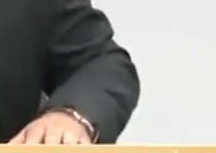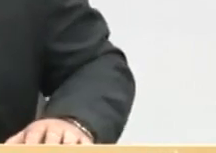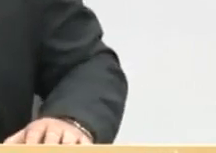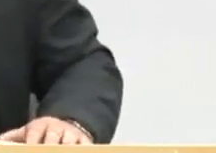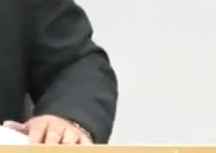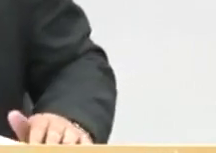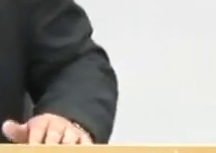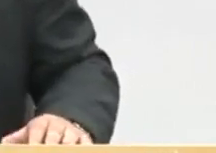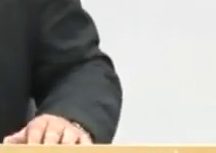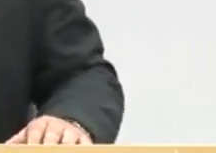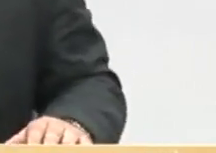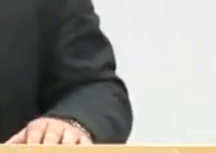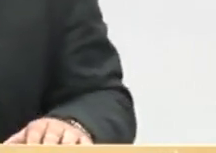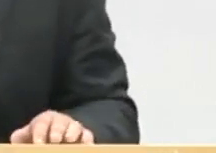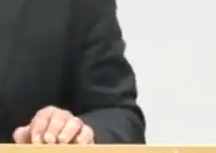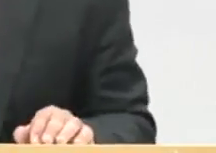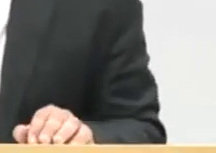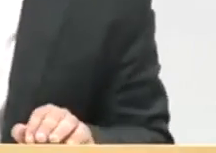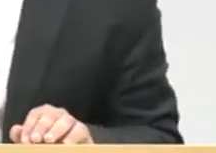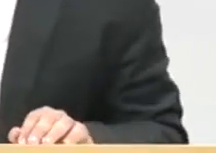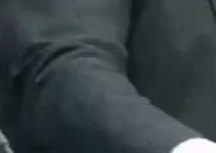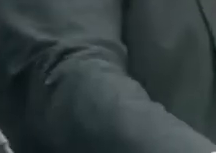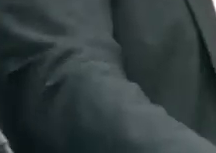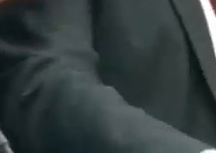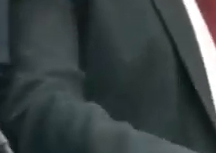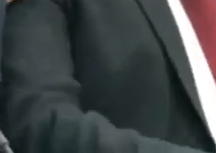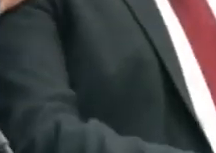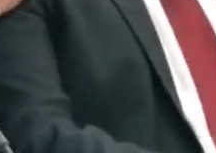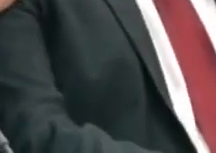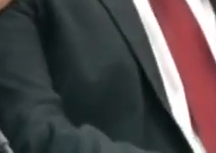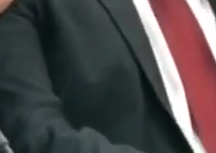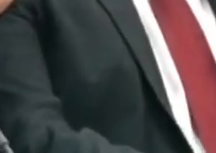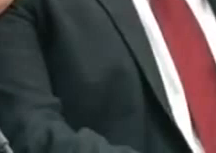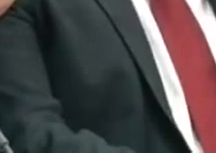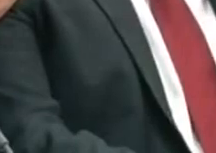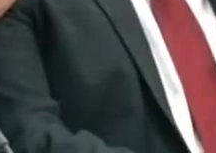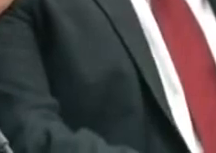compreensão. Segunda discussão do projeto de lei